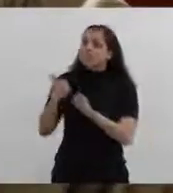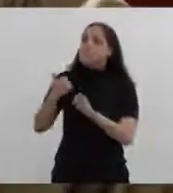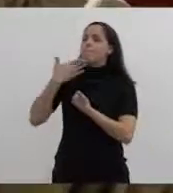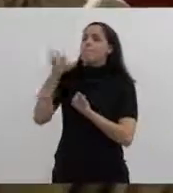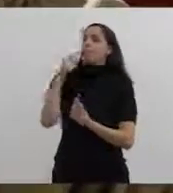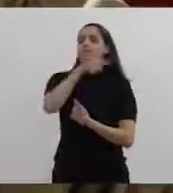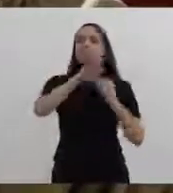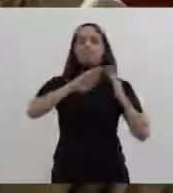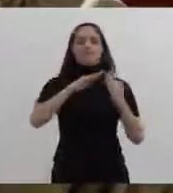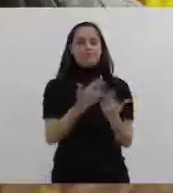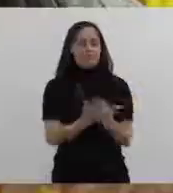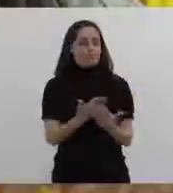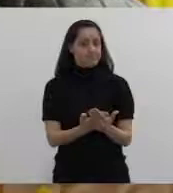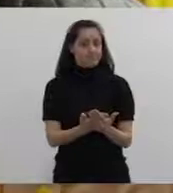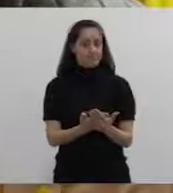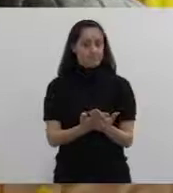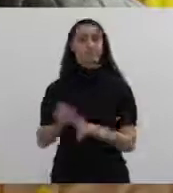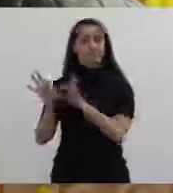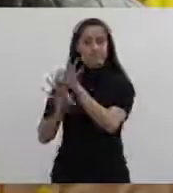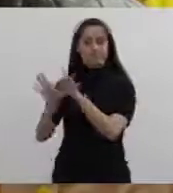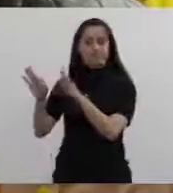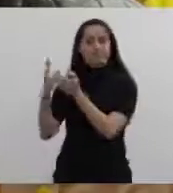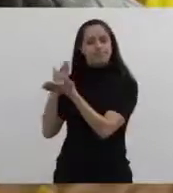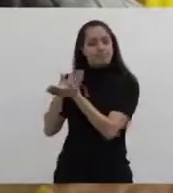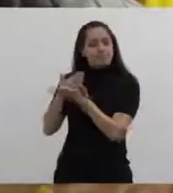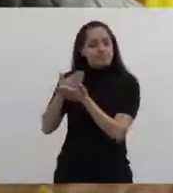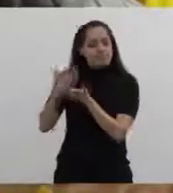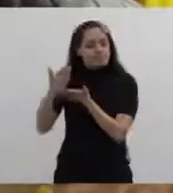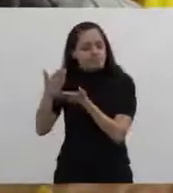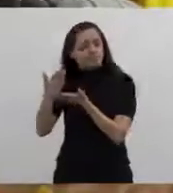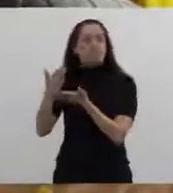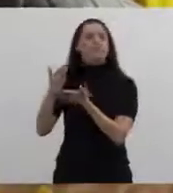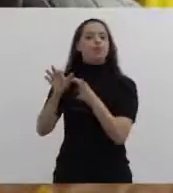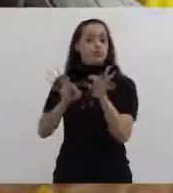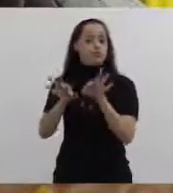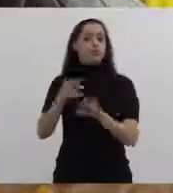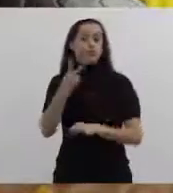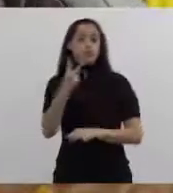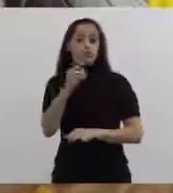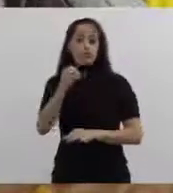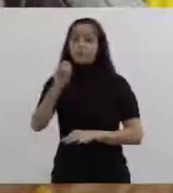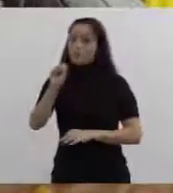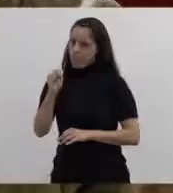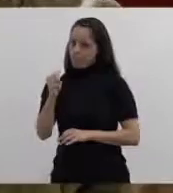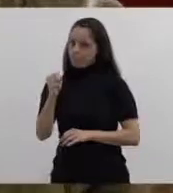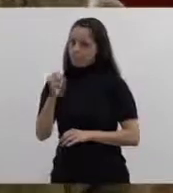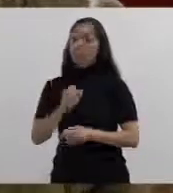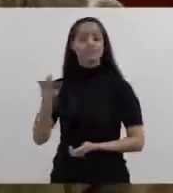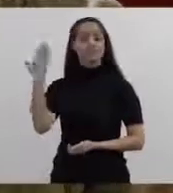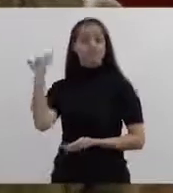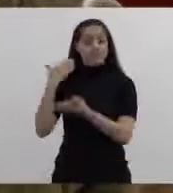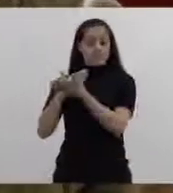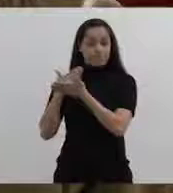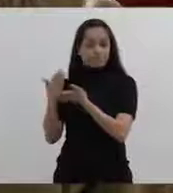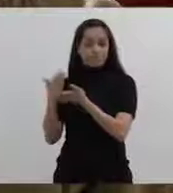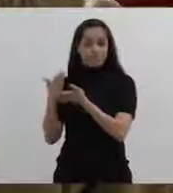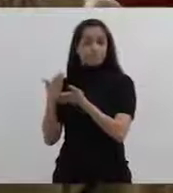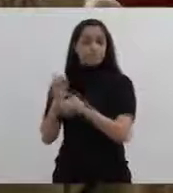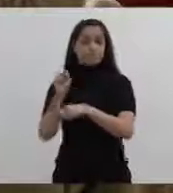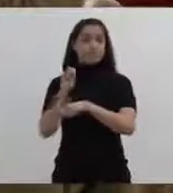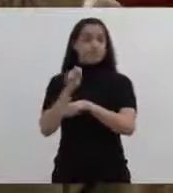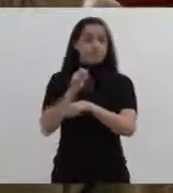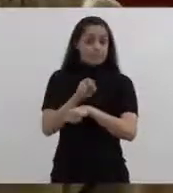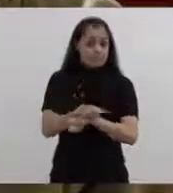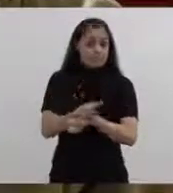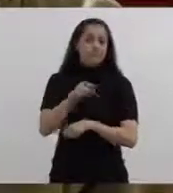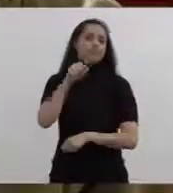colégio. Silvana. Mas de forma sistemática é feito desde 2008. Luiz, desde o primeiro